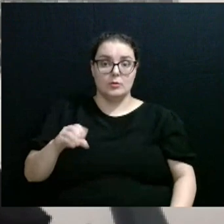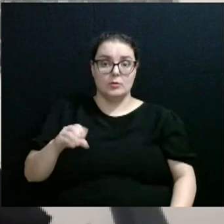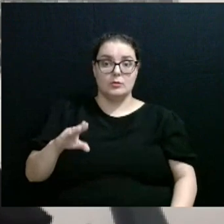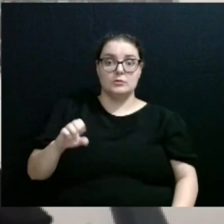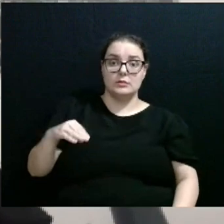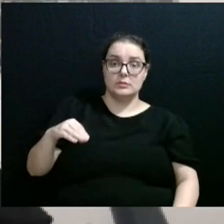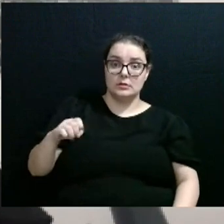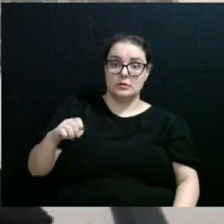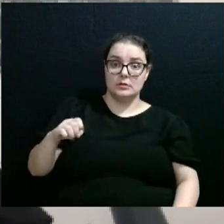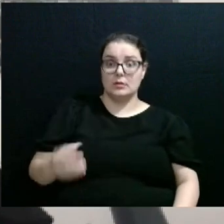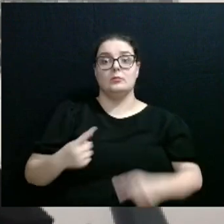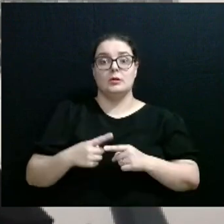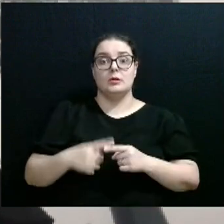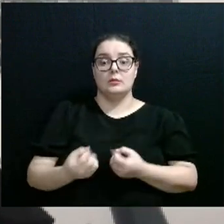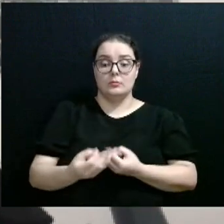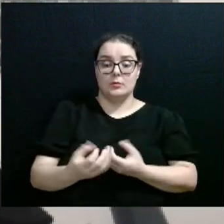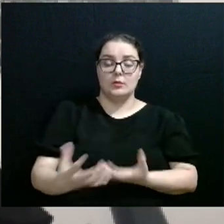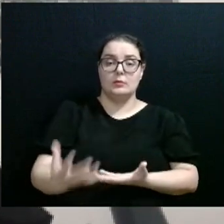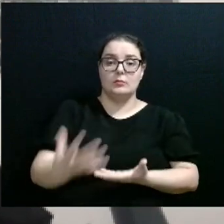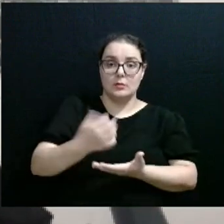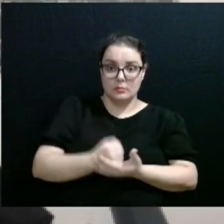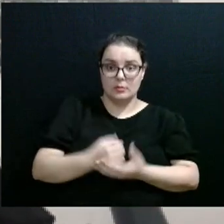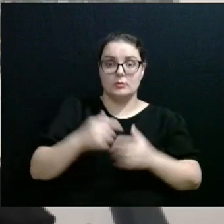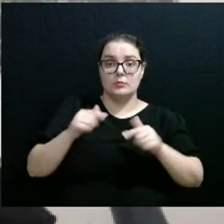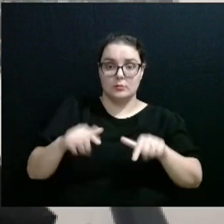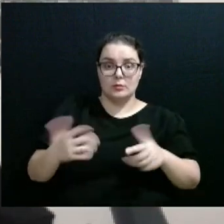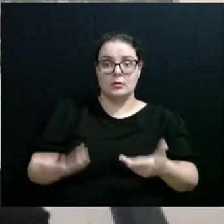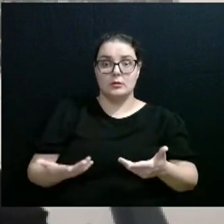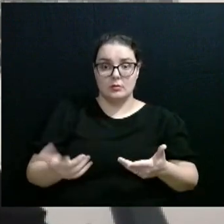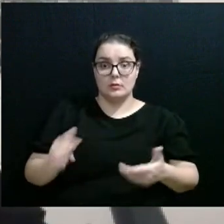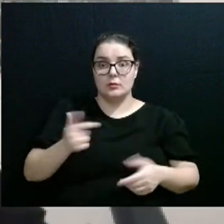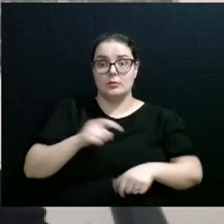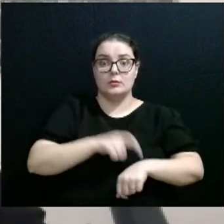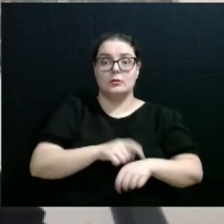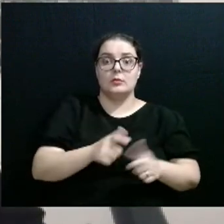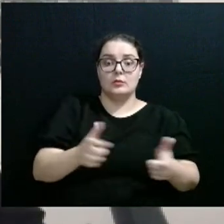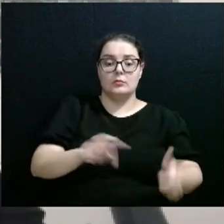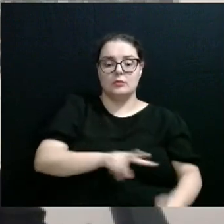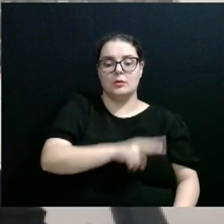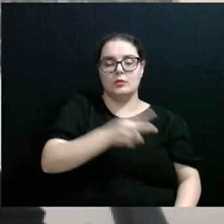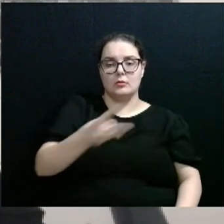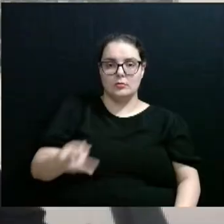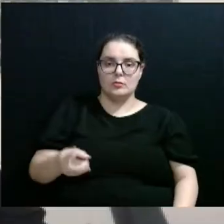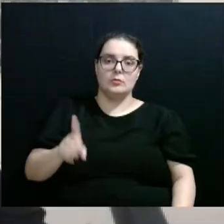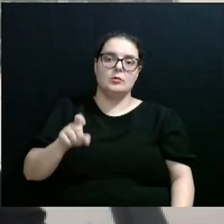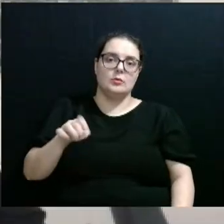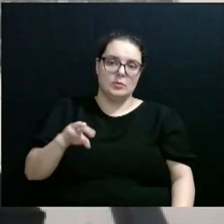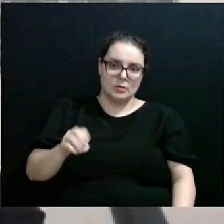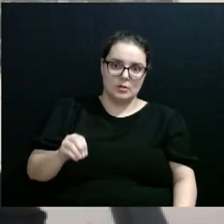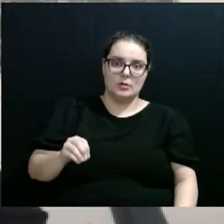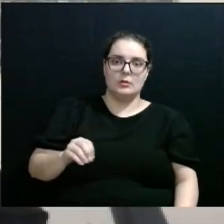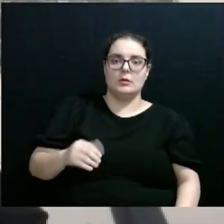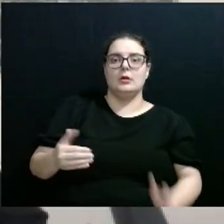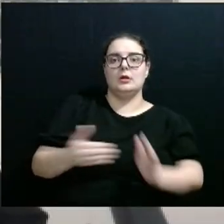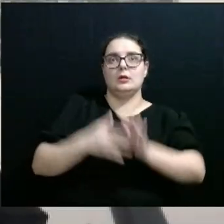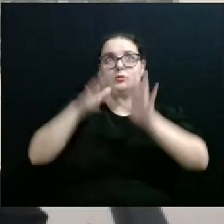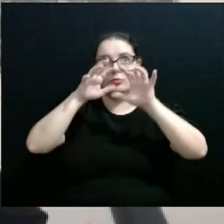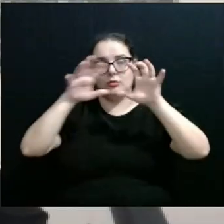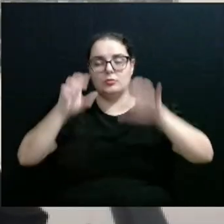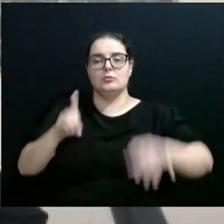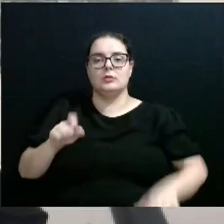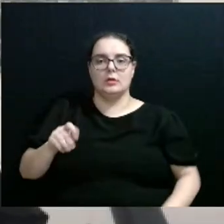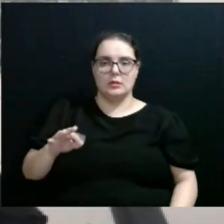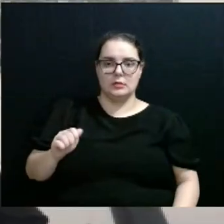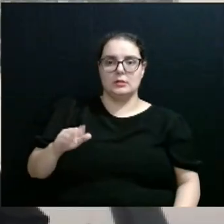coleta o dado, já processa ali localmente, não tem aquele tempo de transferência do dado até a nuvem, até o data center e o retorno